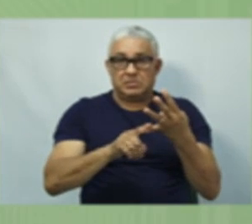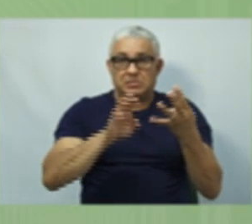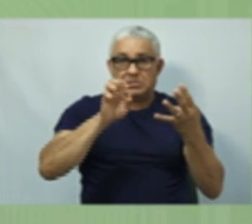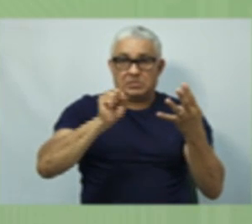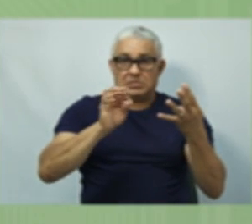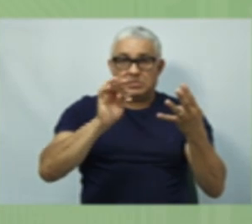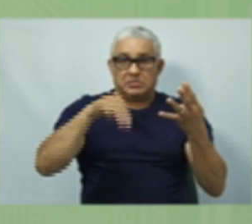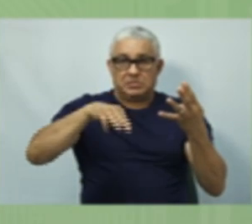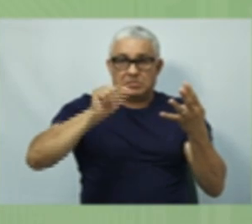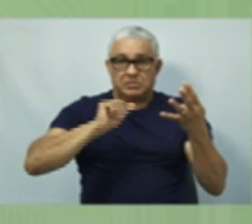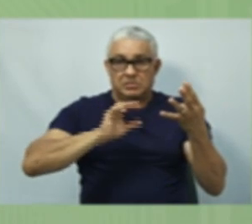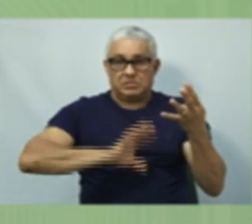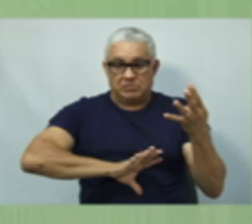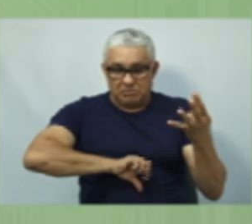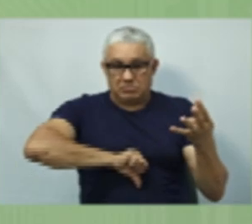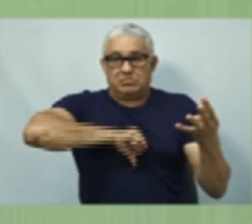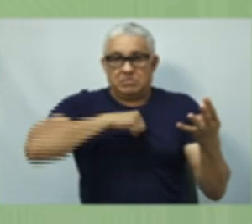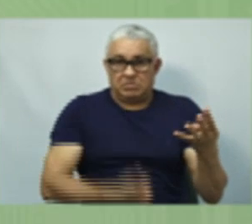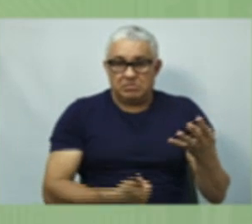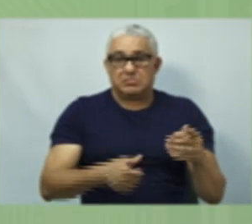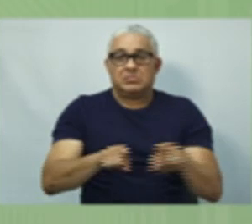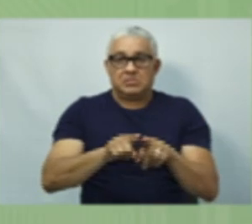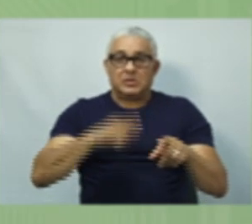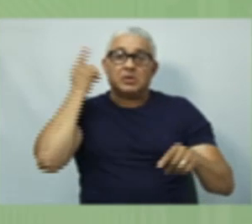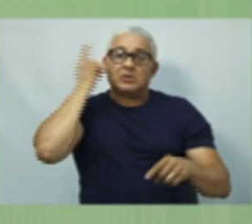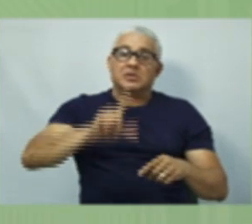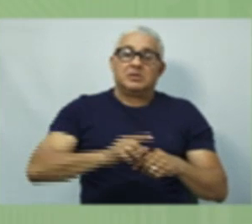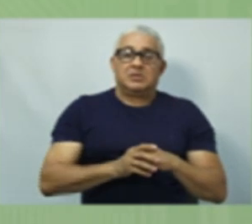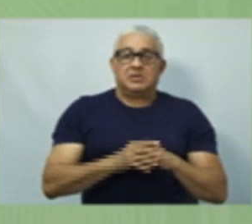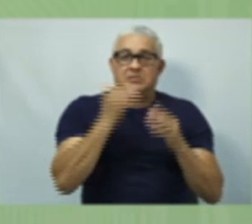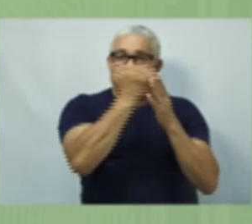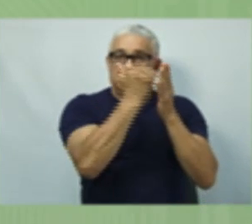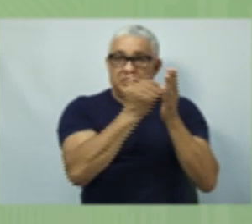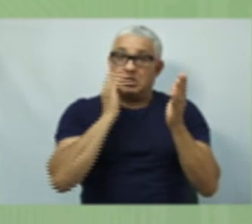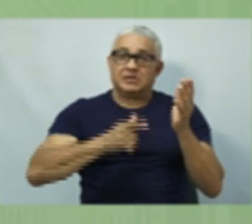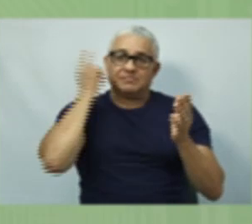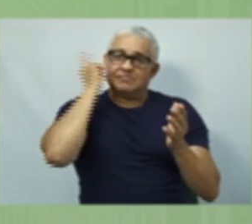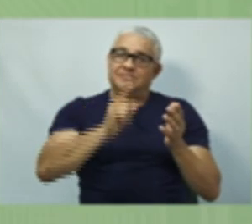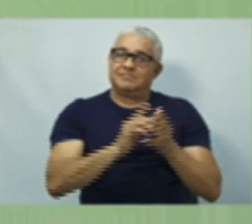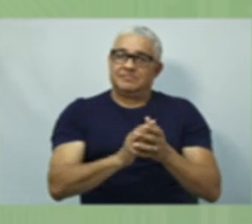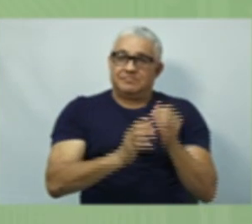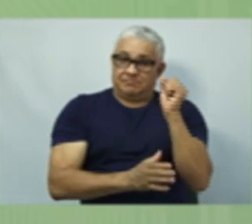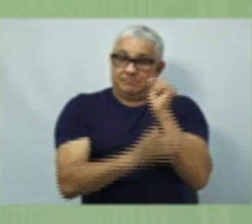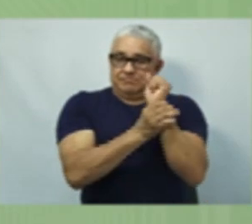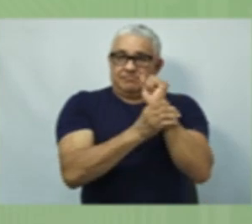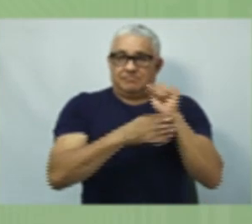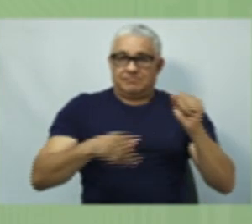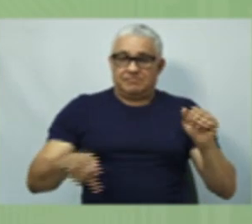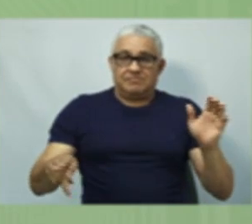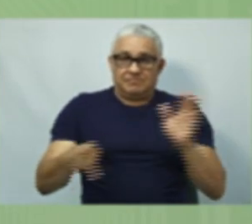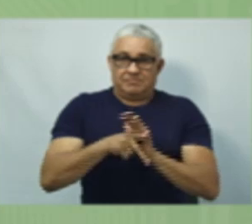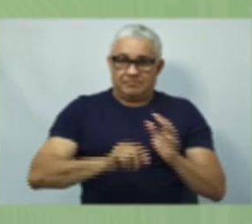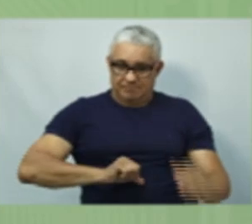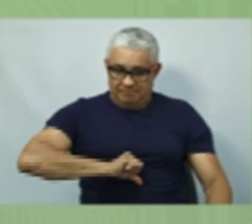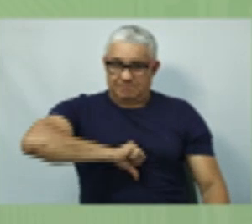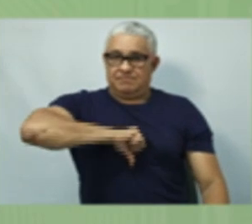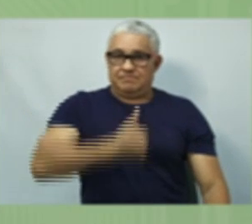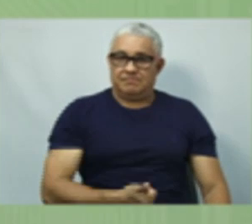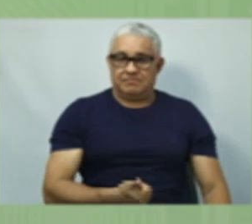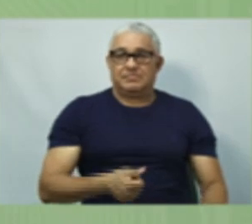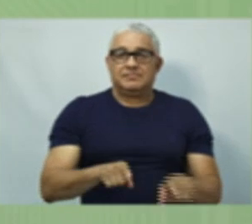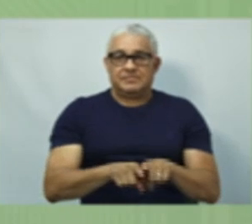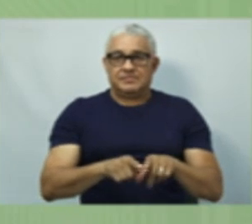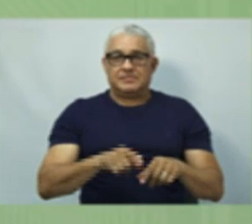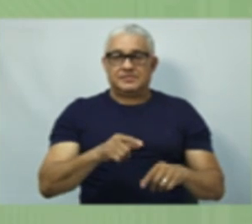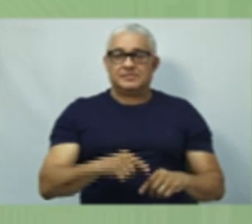aí a pessoa, quando alcança esse nível, ele já está conquistando uma autoconfiança, ele já está autoconfiante e